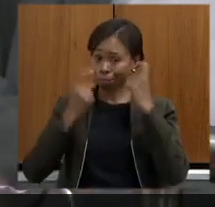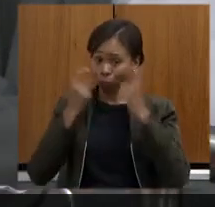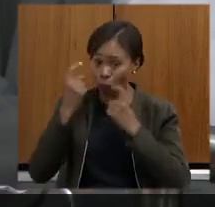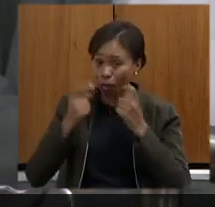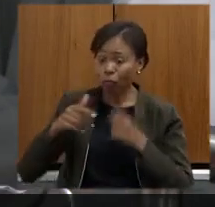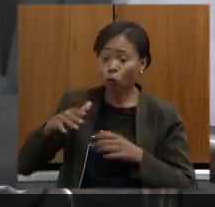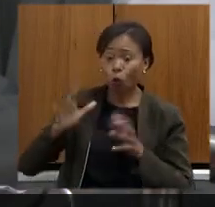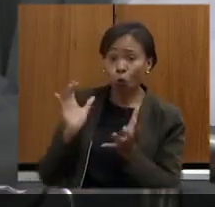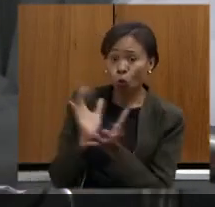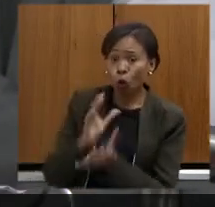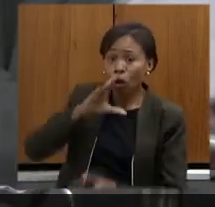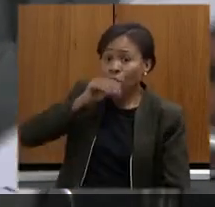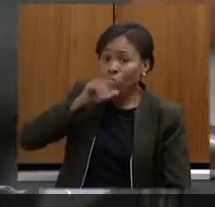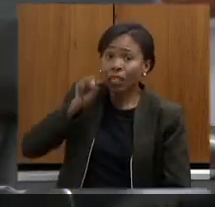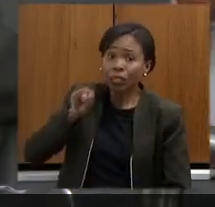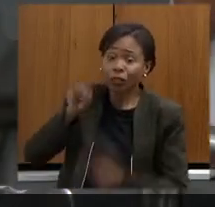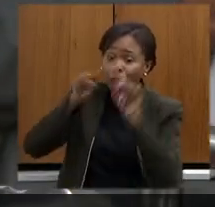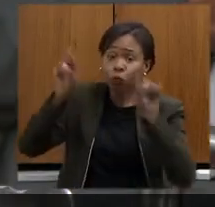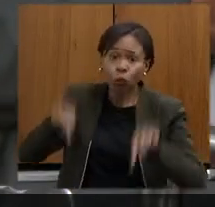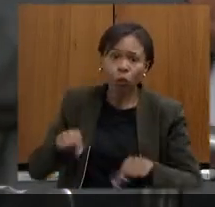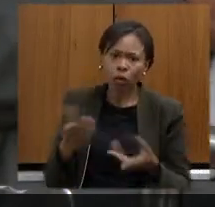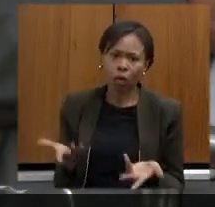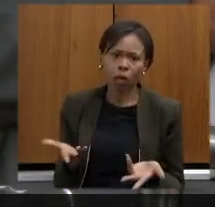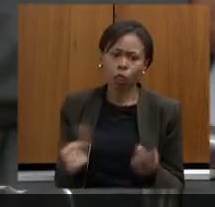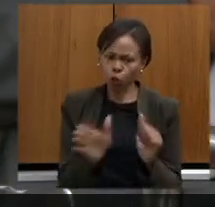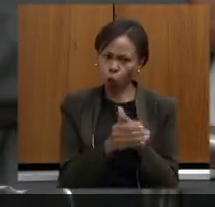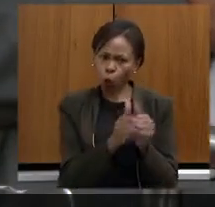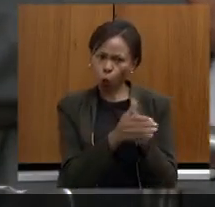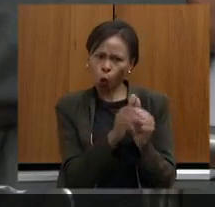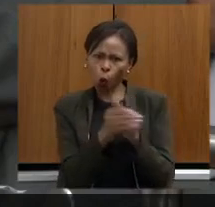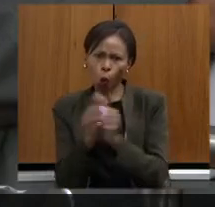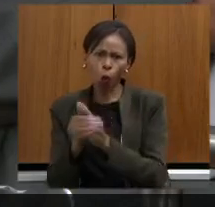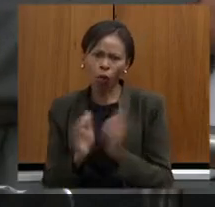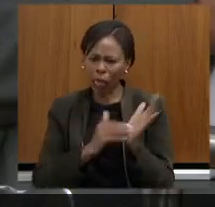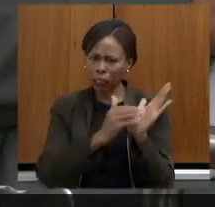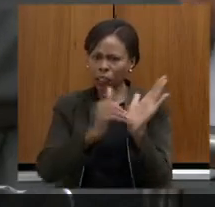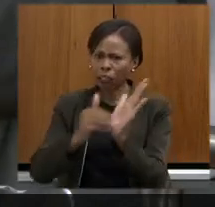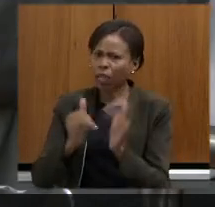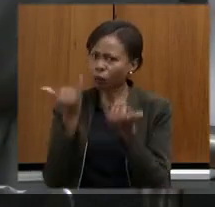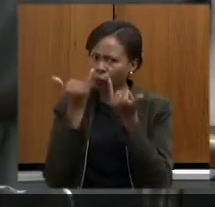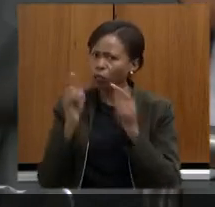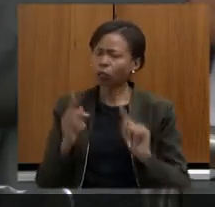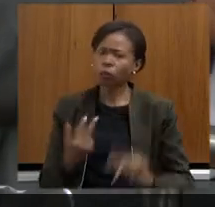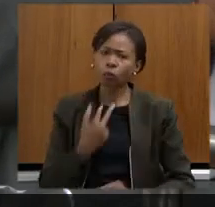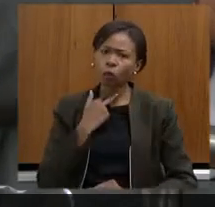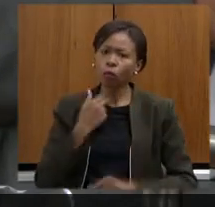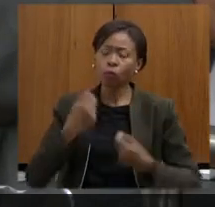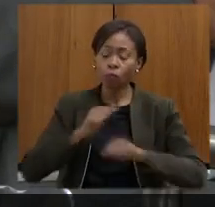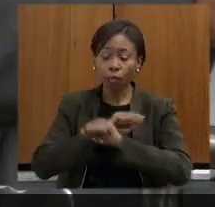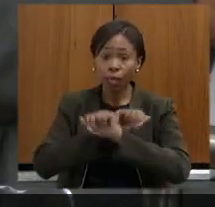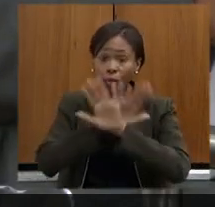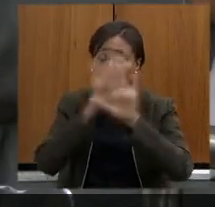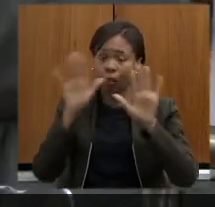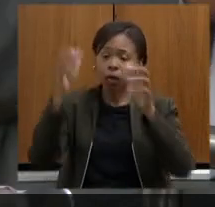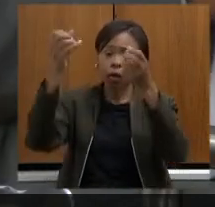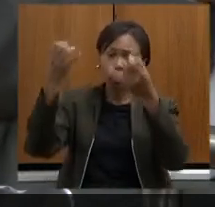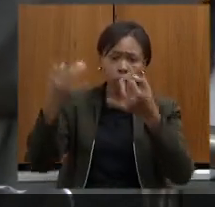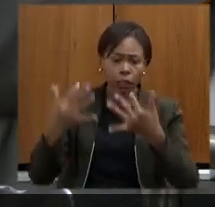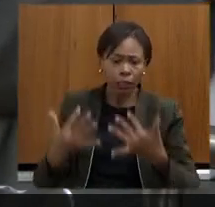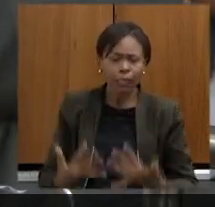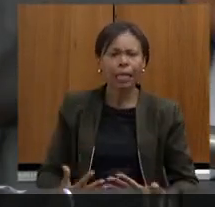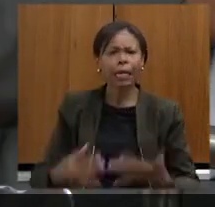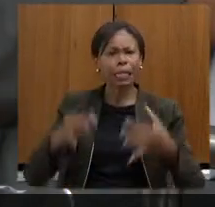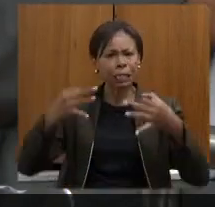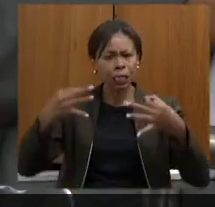servidores que vejo a gente não pode omitir informação para o servidor onde a gente eu acho que a gente precisa que serve Claro e não e não